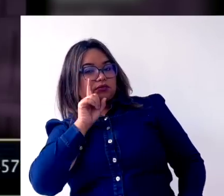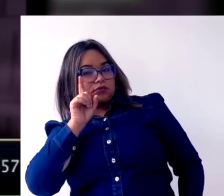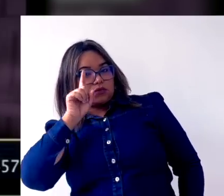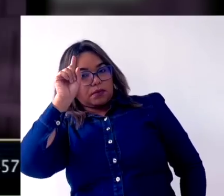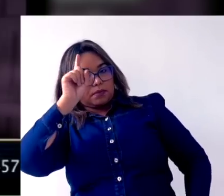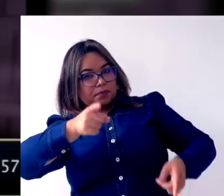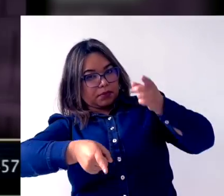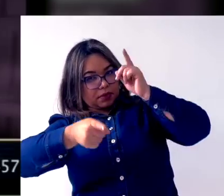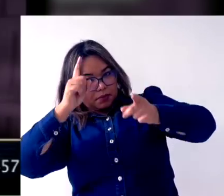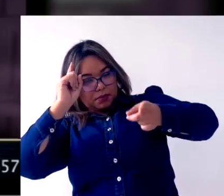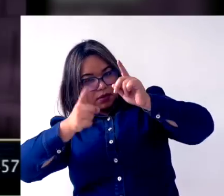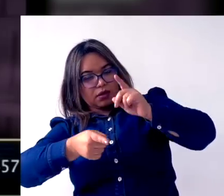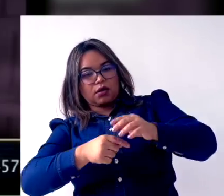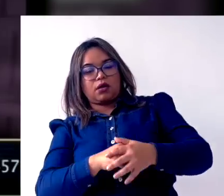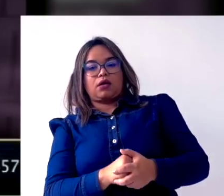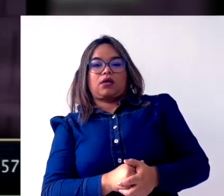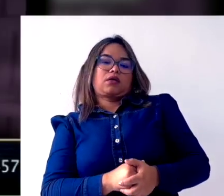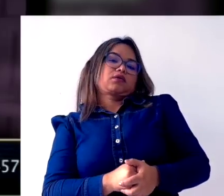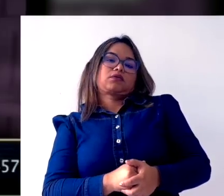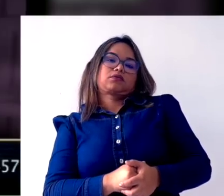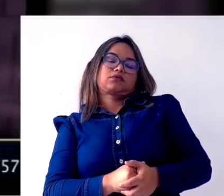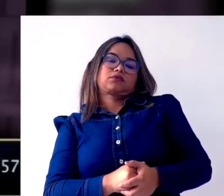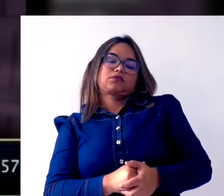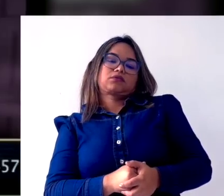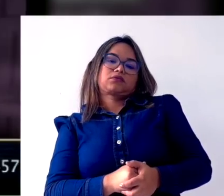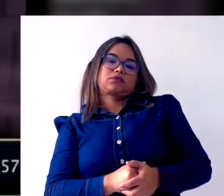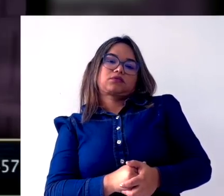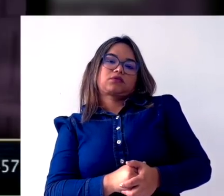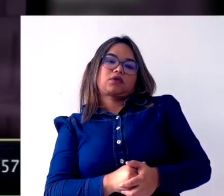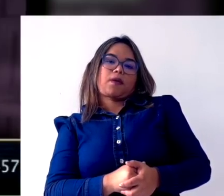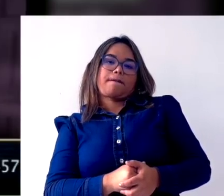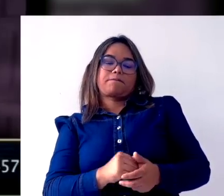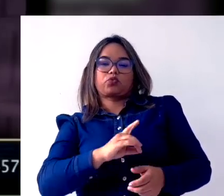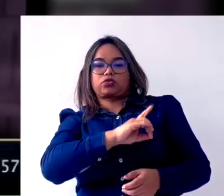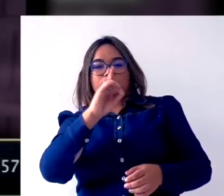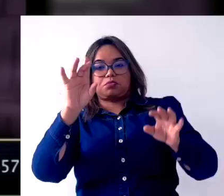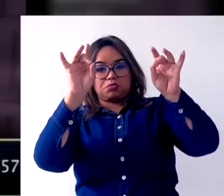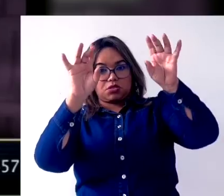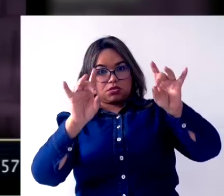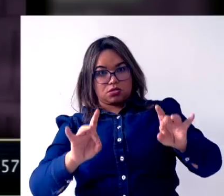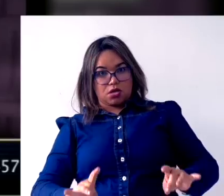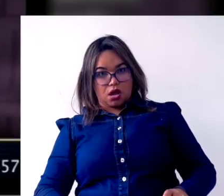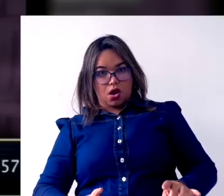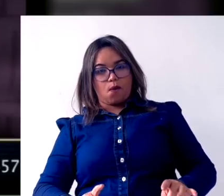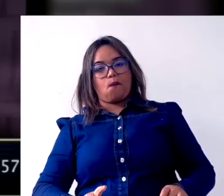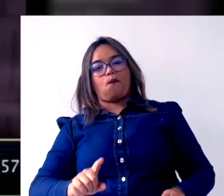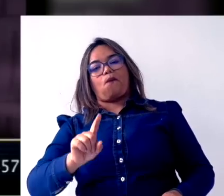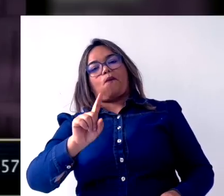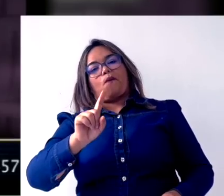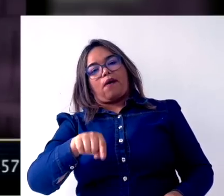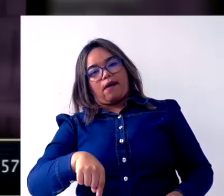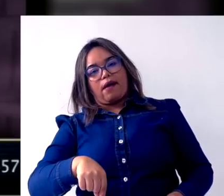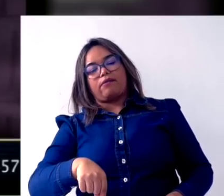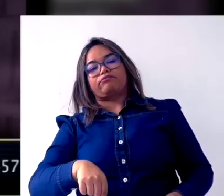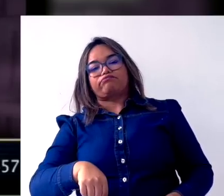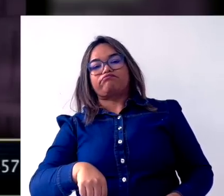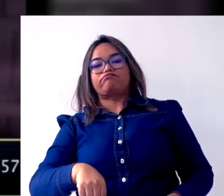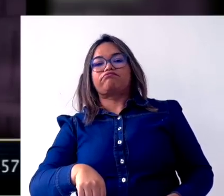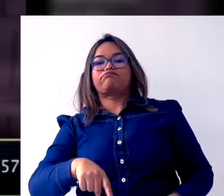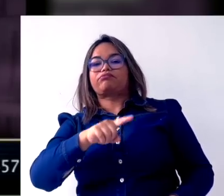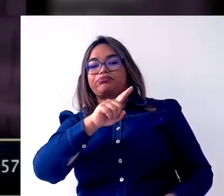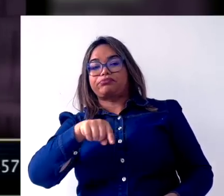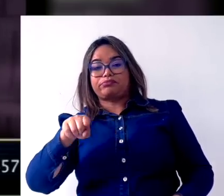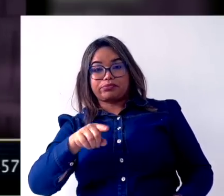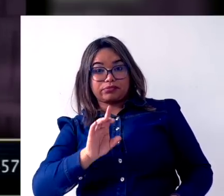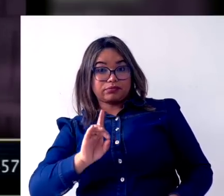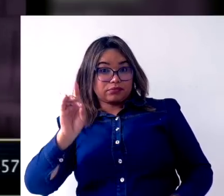como uma violação da separação entre igreja e Estado. Isso é um insulto direto a Deus e a seu plano. Somente aquelas